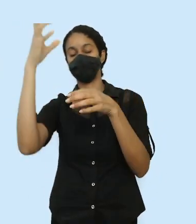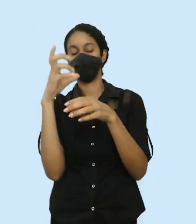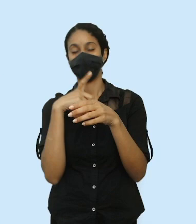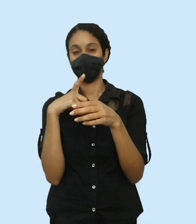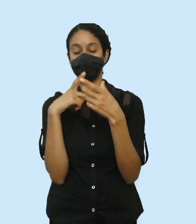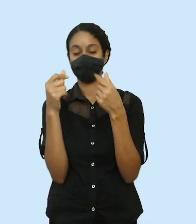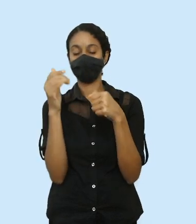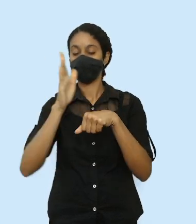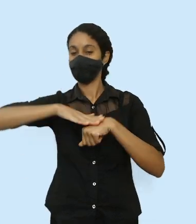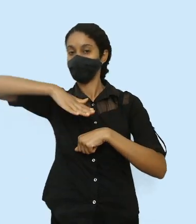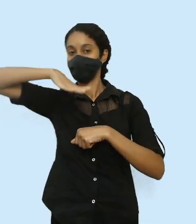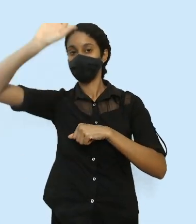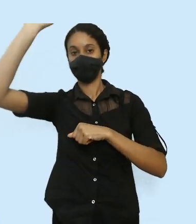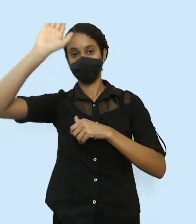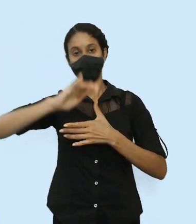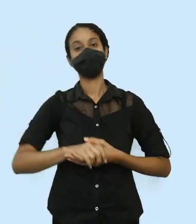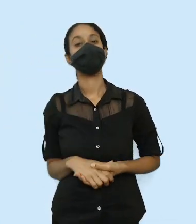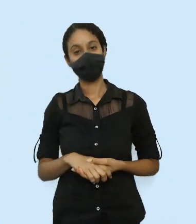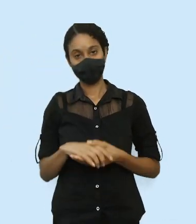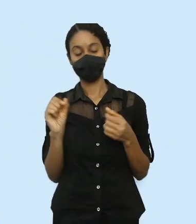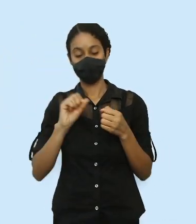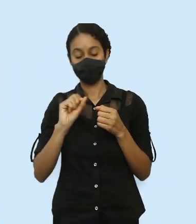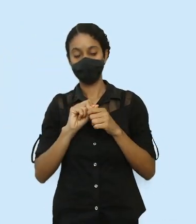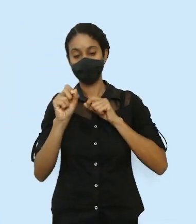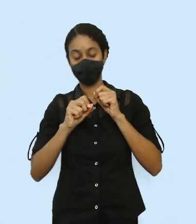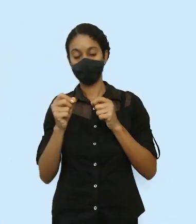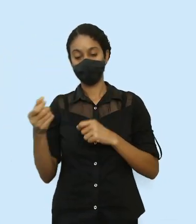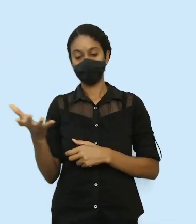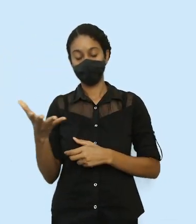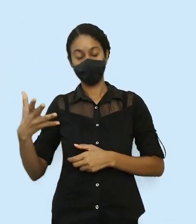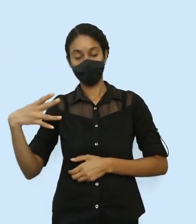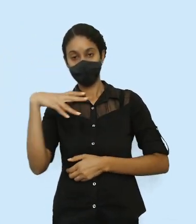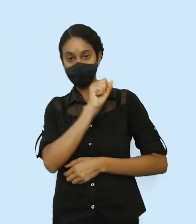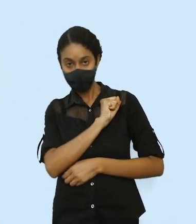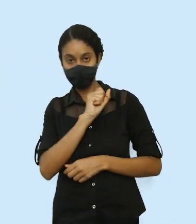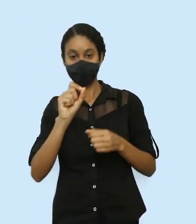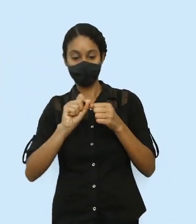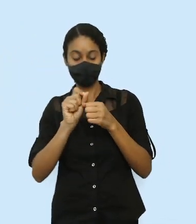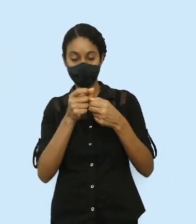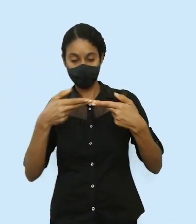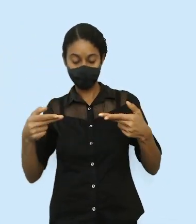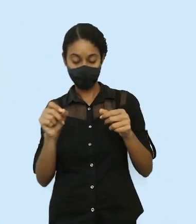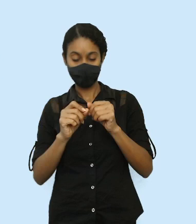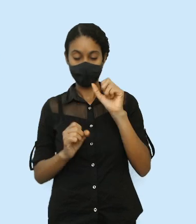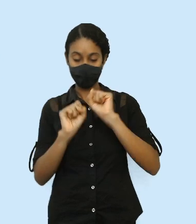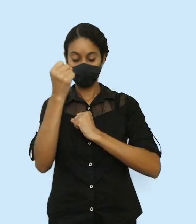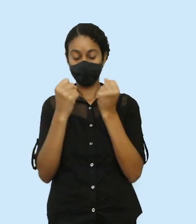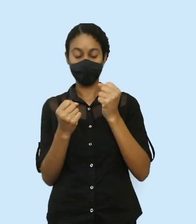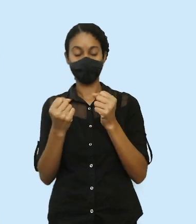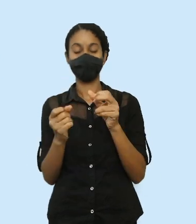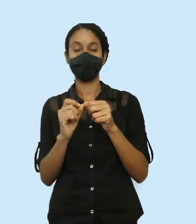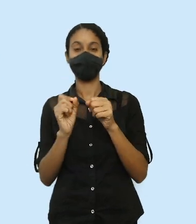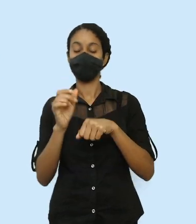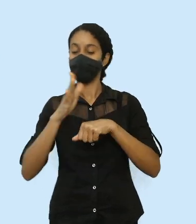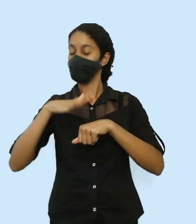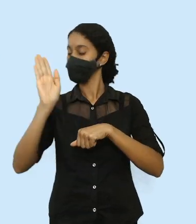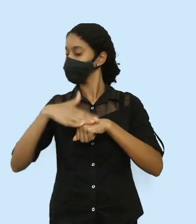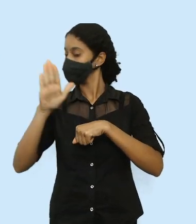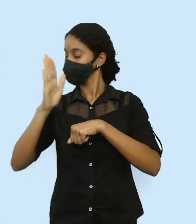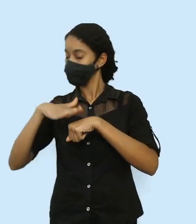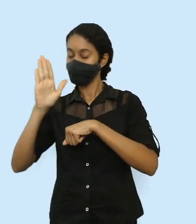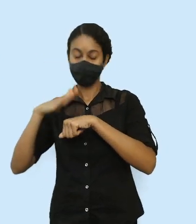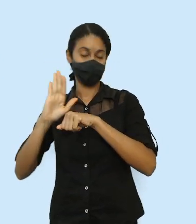maiores. Quando você acelera o processo produtivo, você faz com que a indústria ela produza cada vez